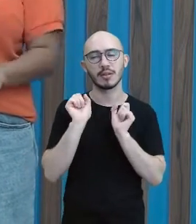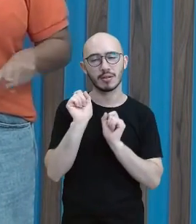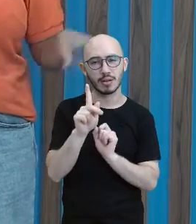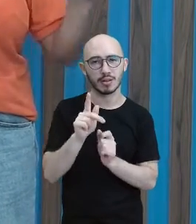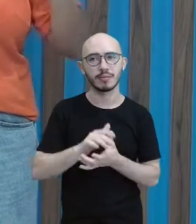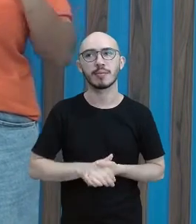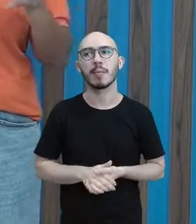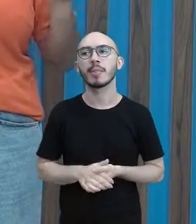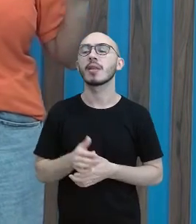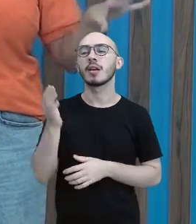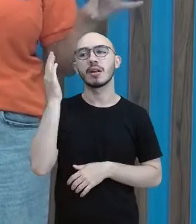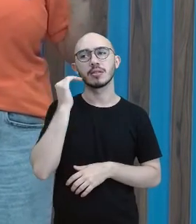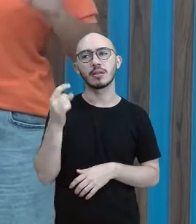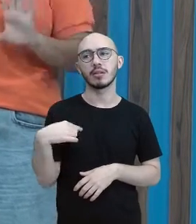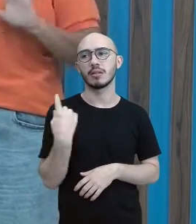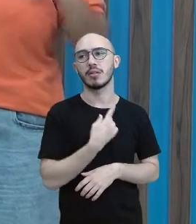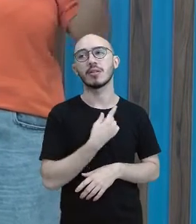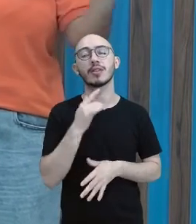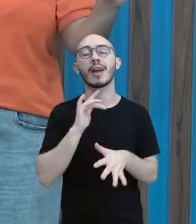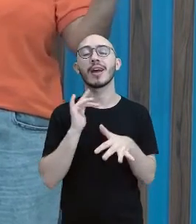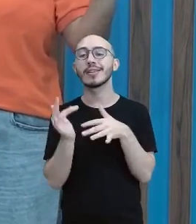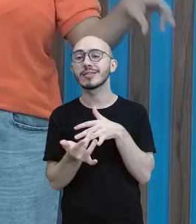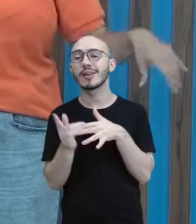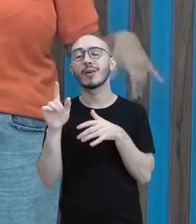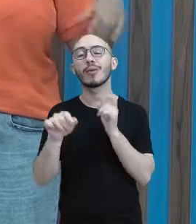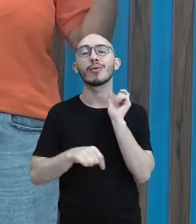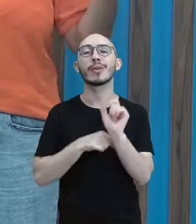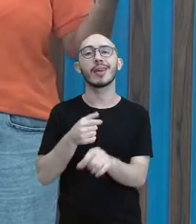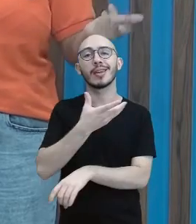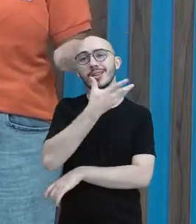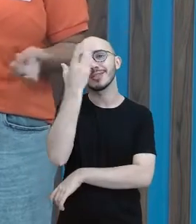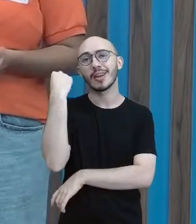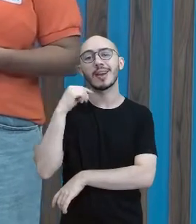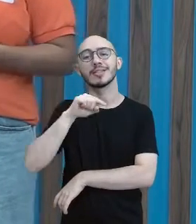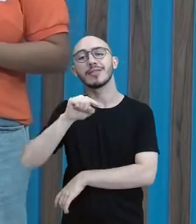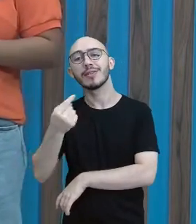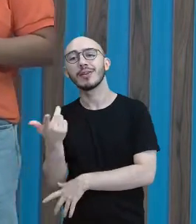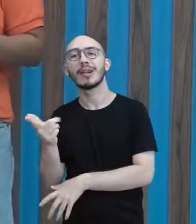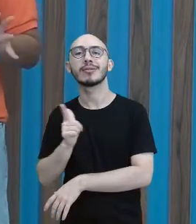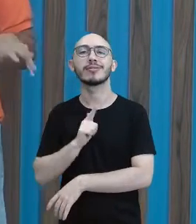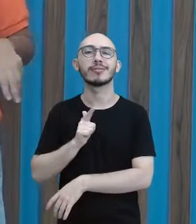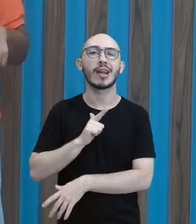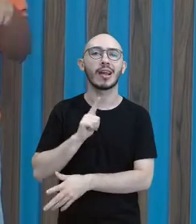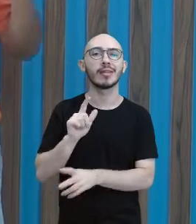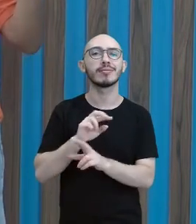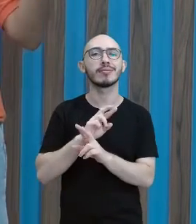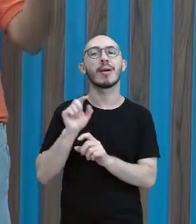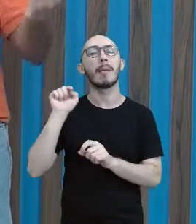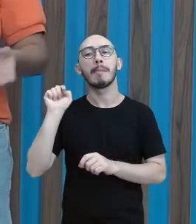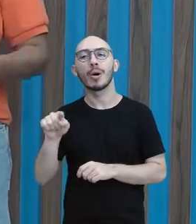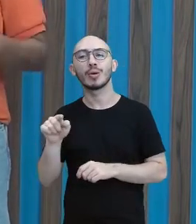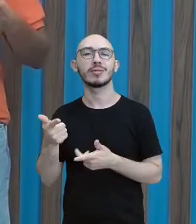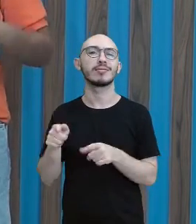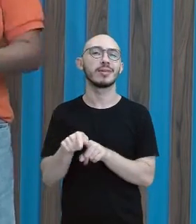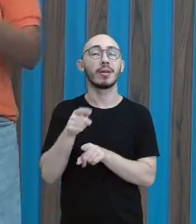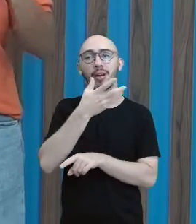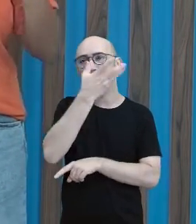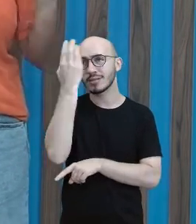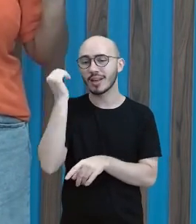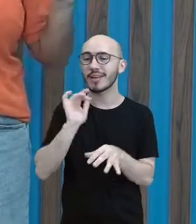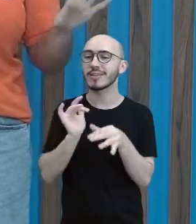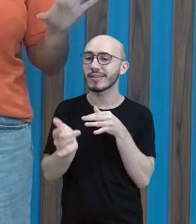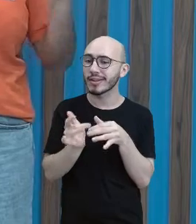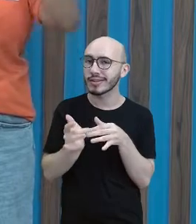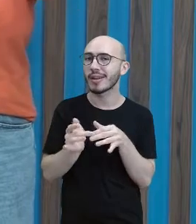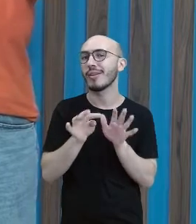eu sei que a gente, nas redes sociais, a gente esquece que existe vírgula, que existe aspas, que existe ponto final, que existe exclamação. A